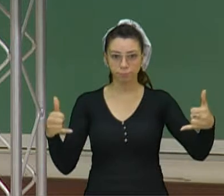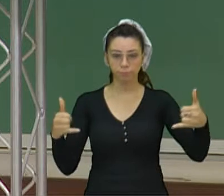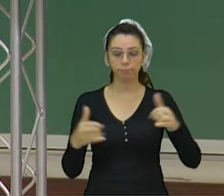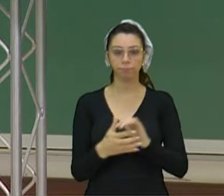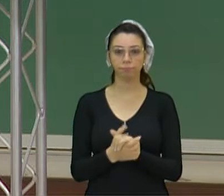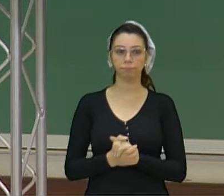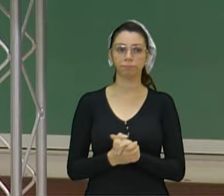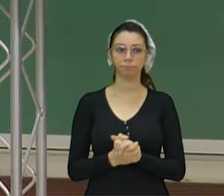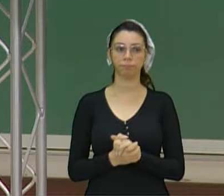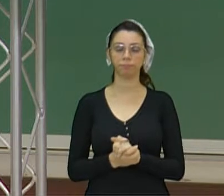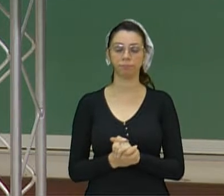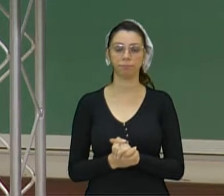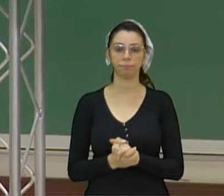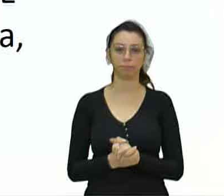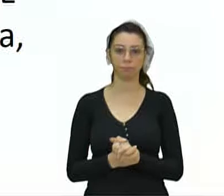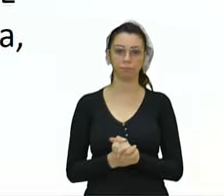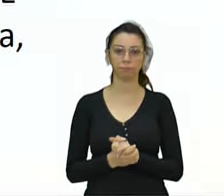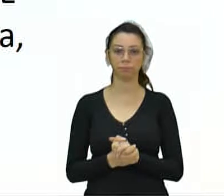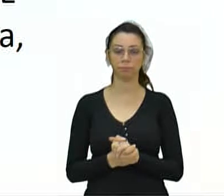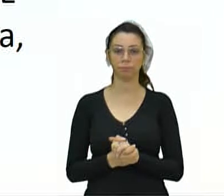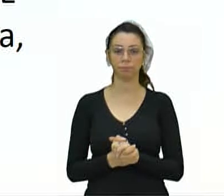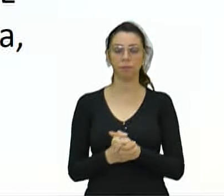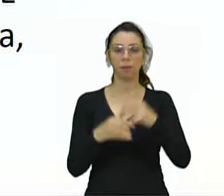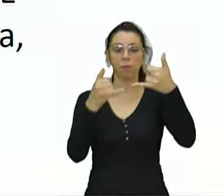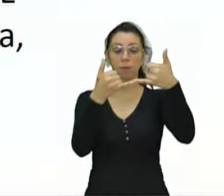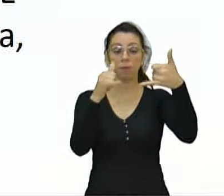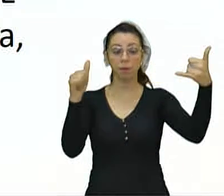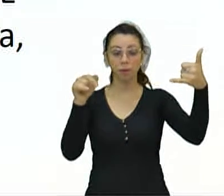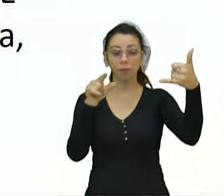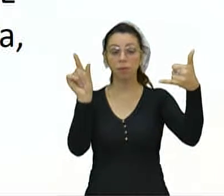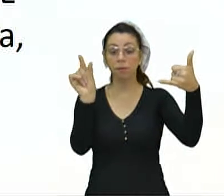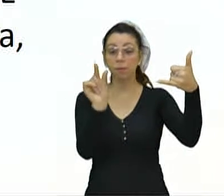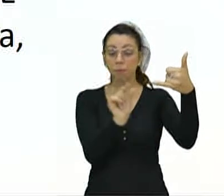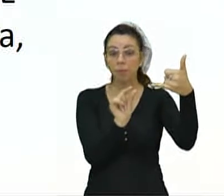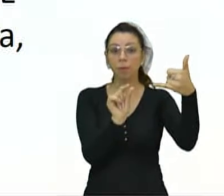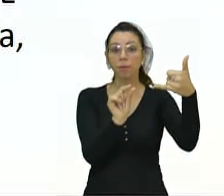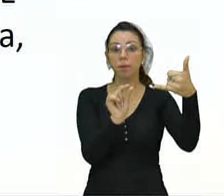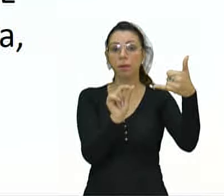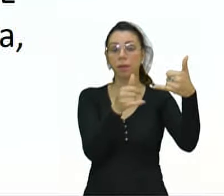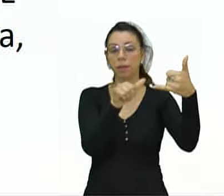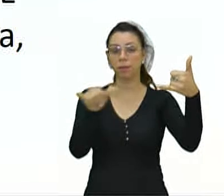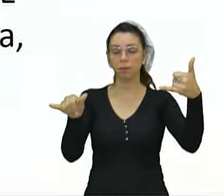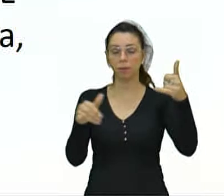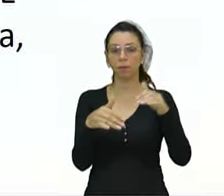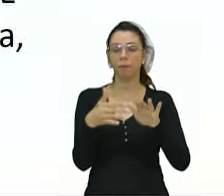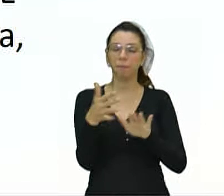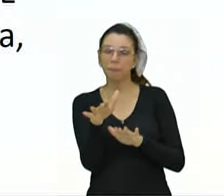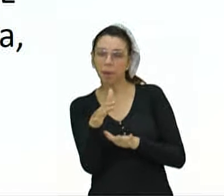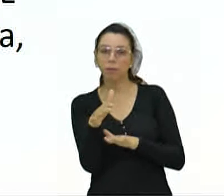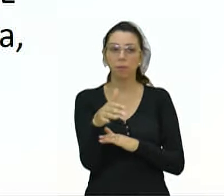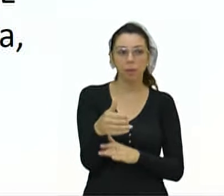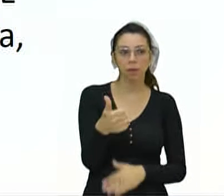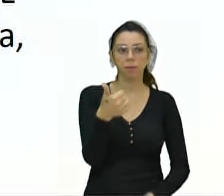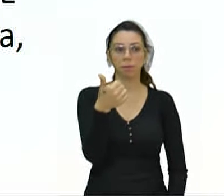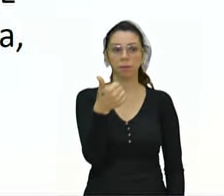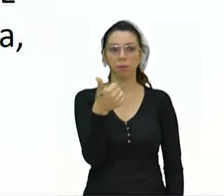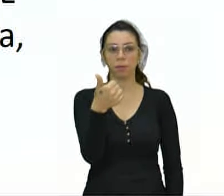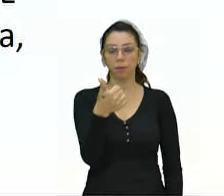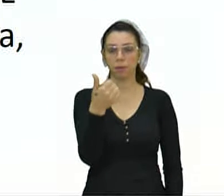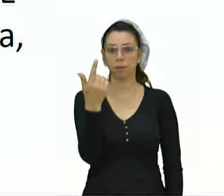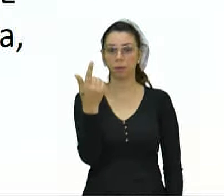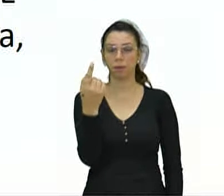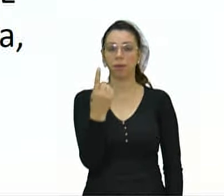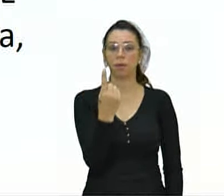dar uma lidinha aqui. As redes de baixa tensão variam entre 110 a 420